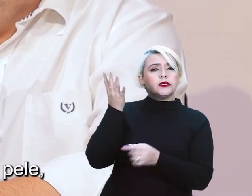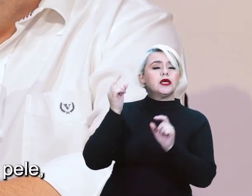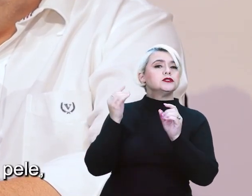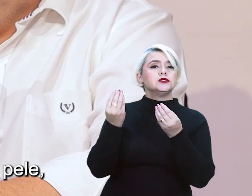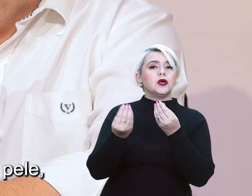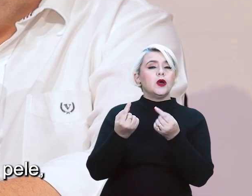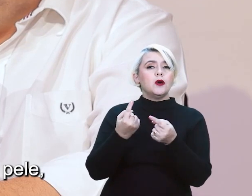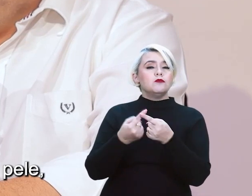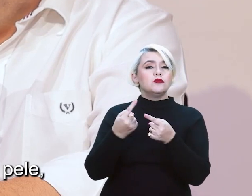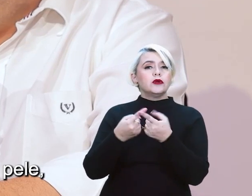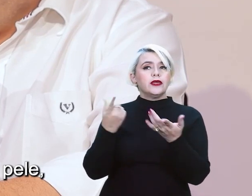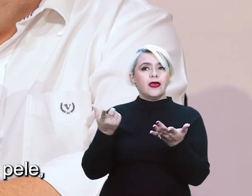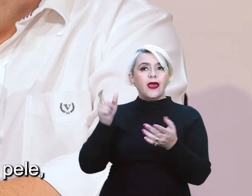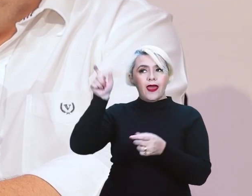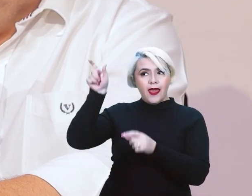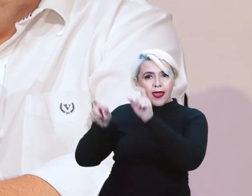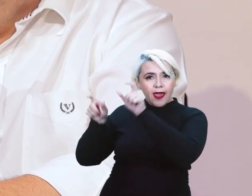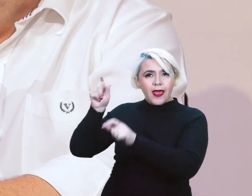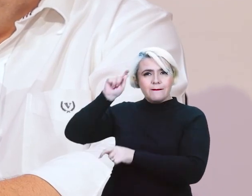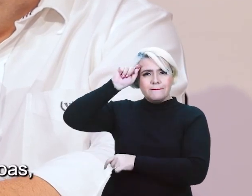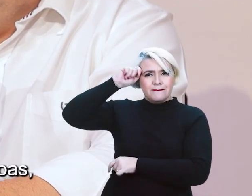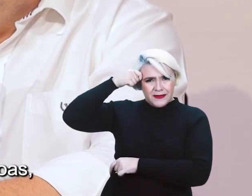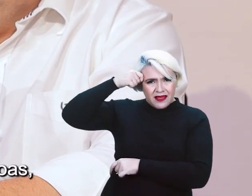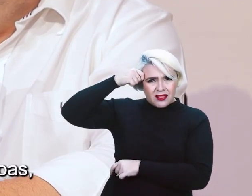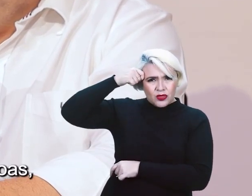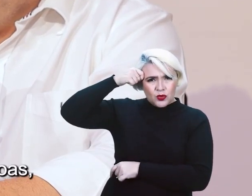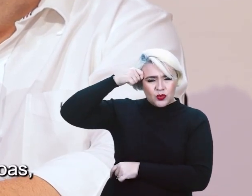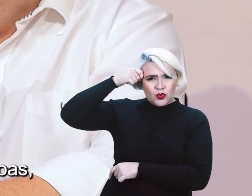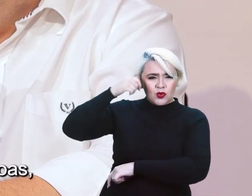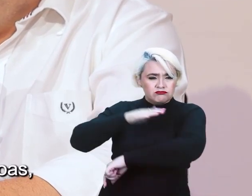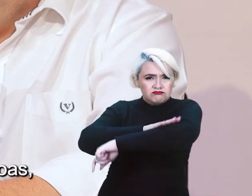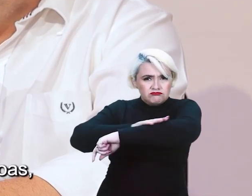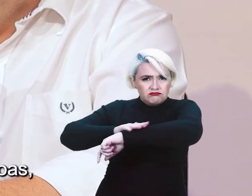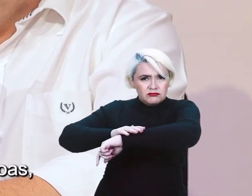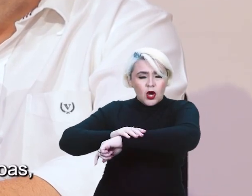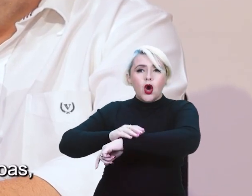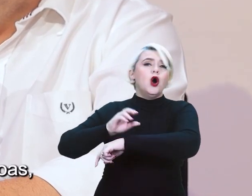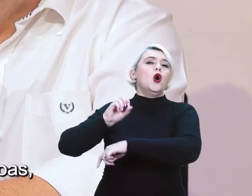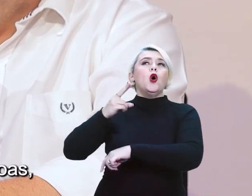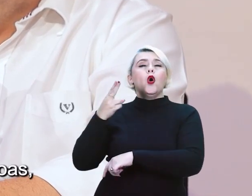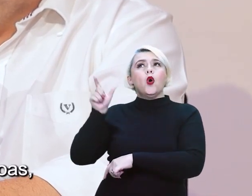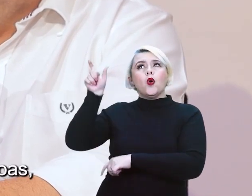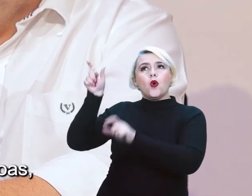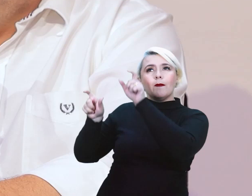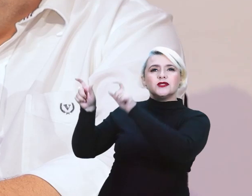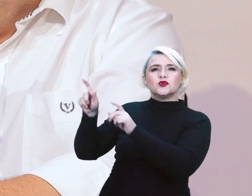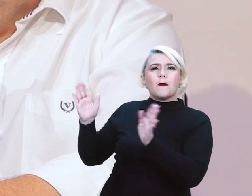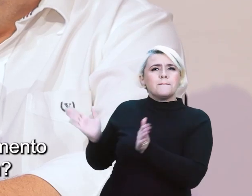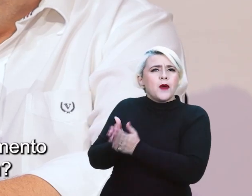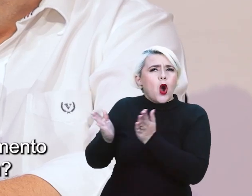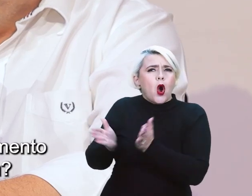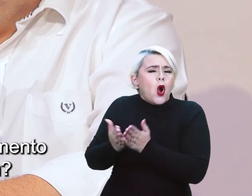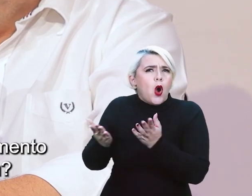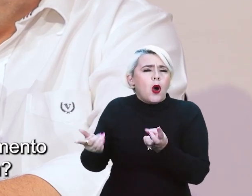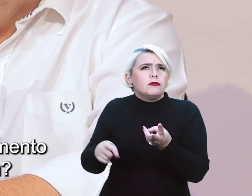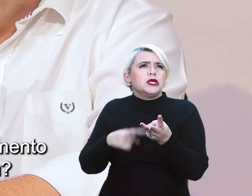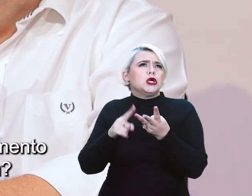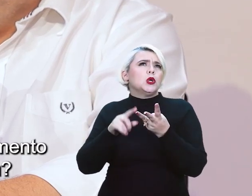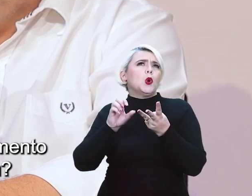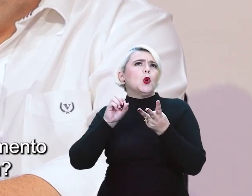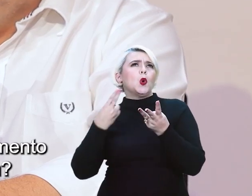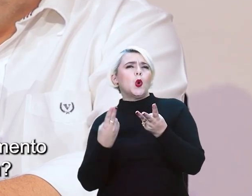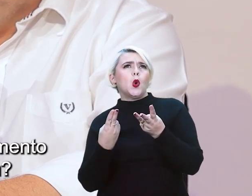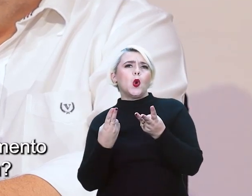diretamente por conta da cor da pele, por conta da pobreza daquelas pessoas ou por conta